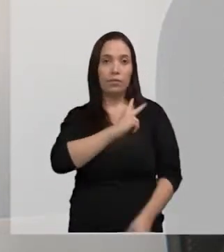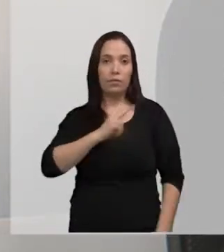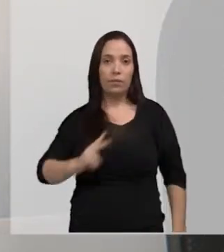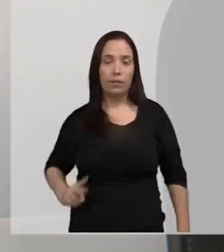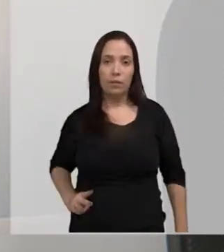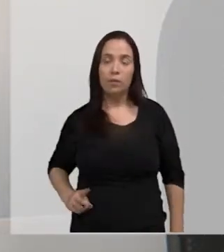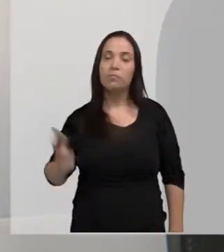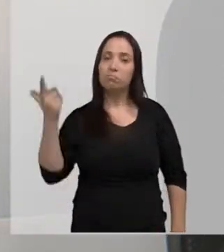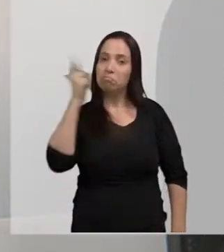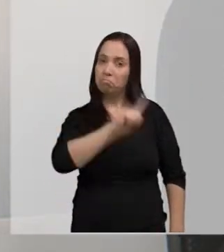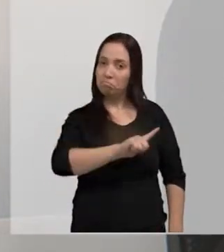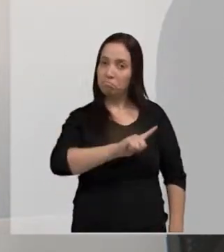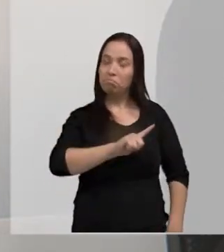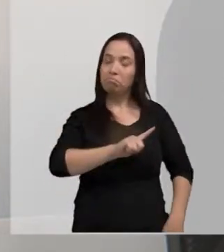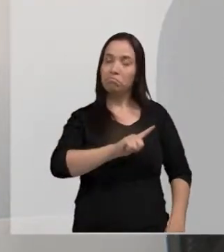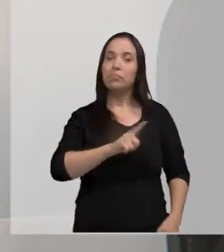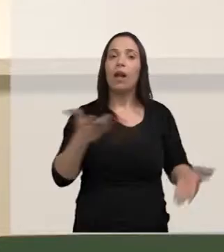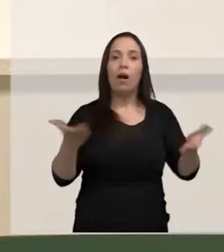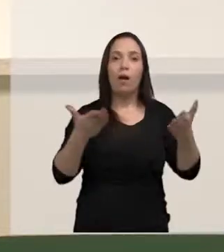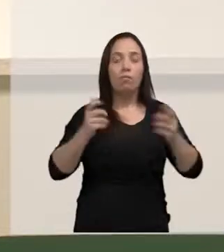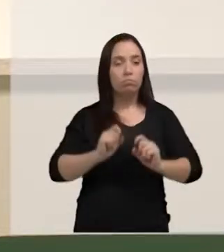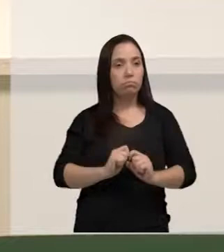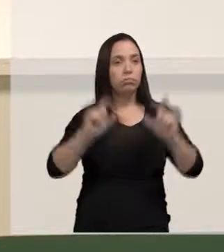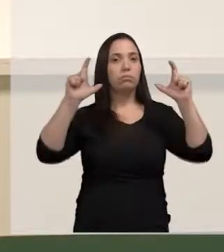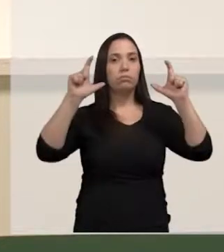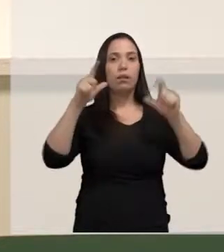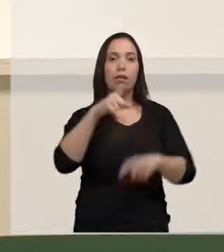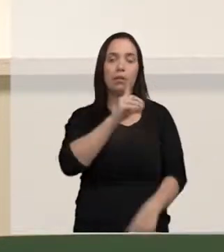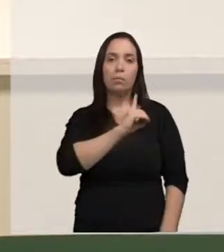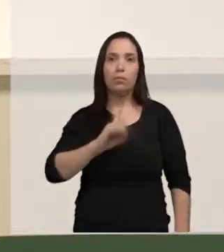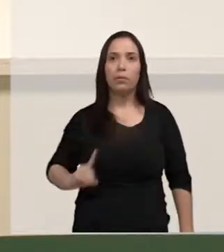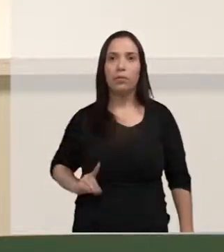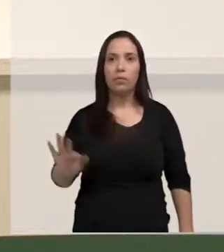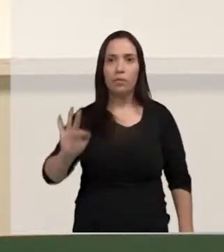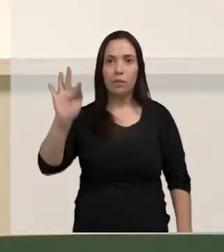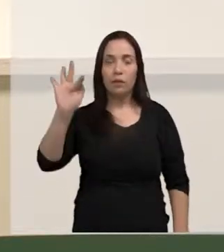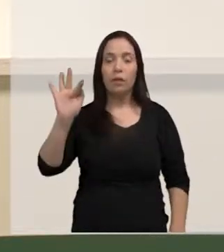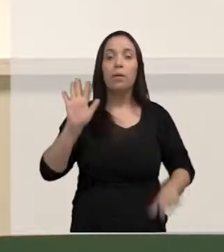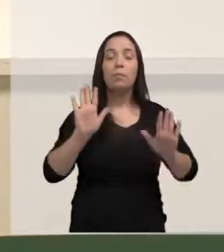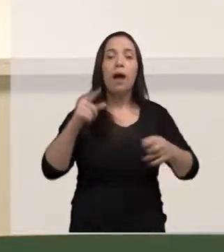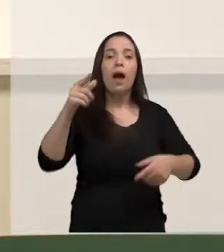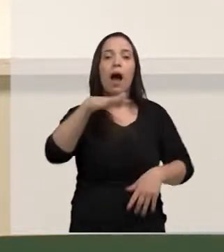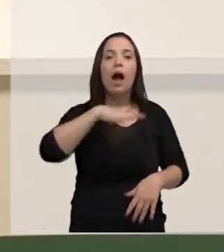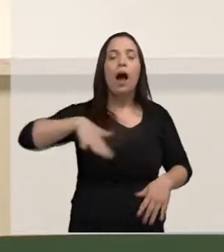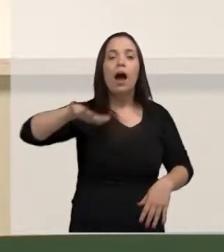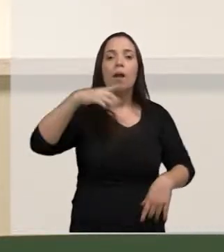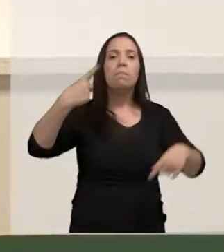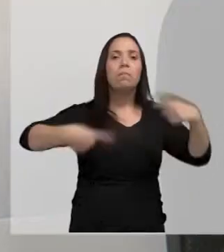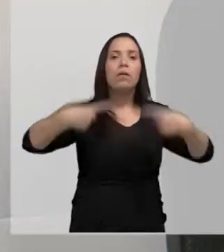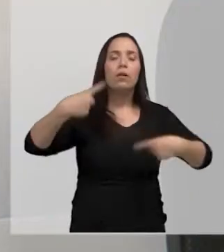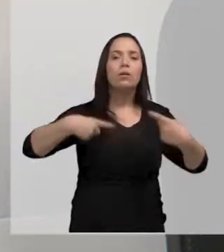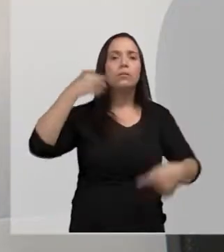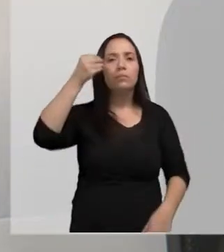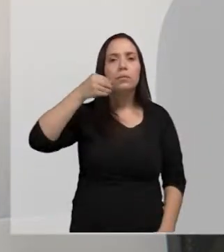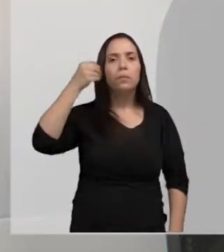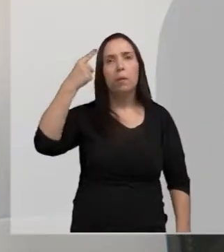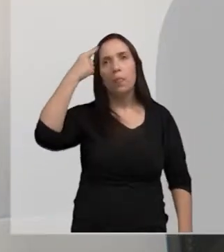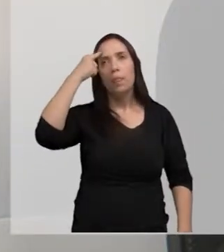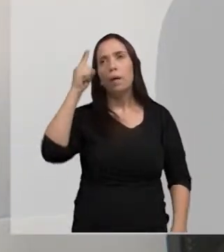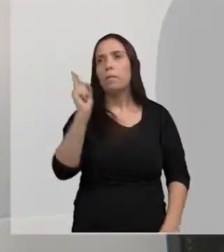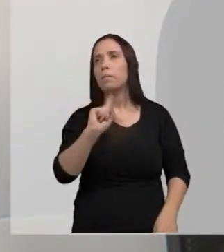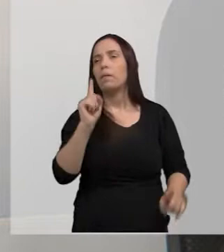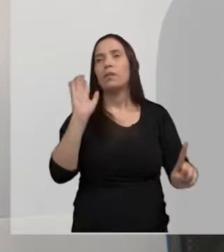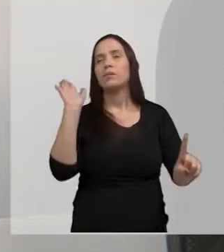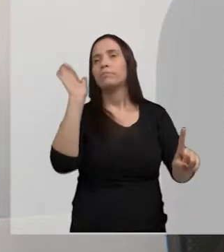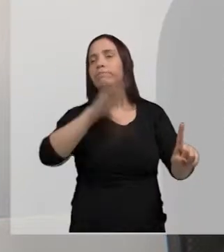vereança. E foi agora como candidato a deputado federal. Agora, é interessante, os analistas políticos nunca imaginavam a